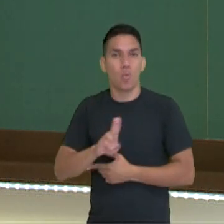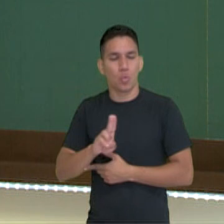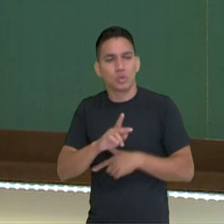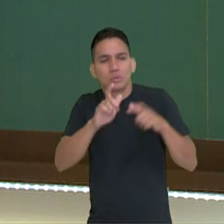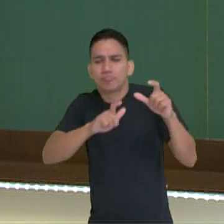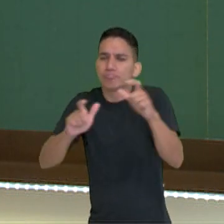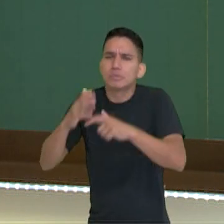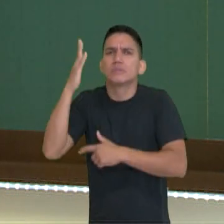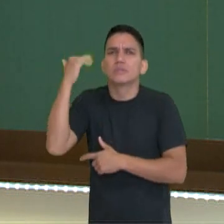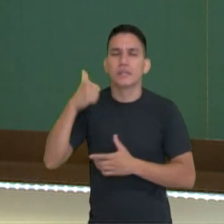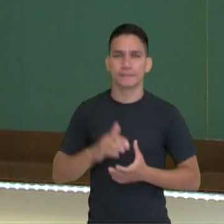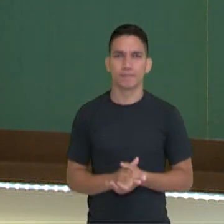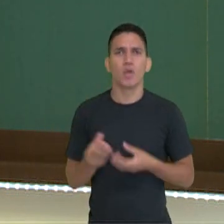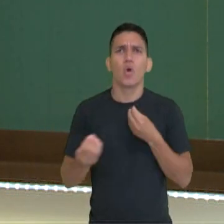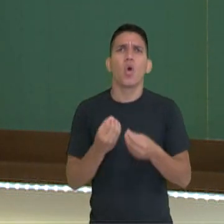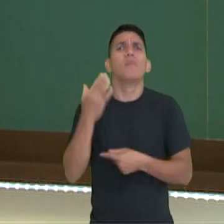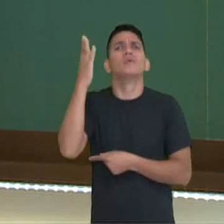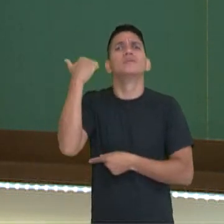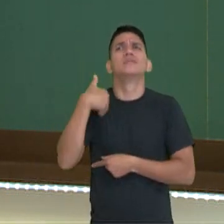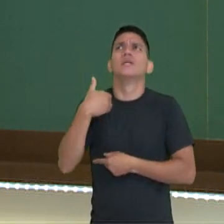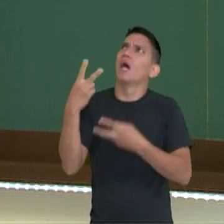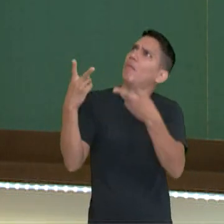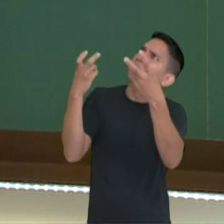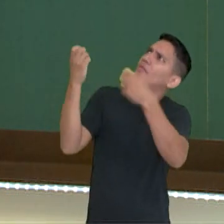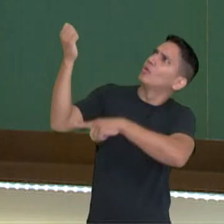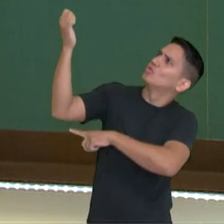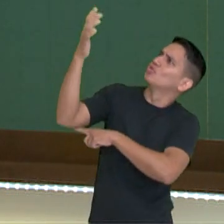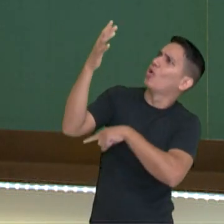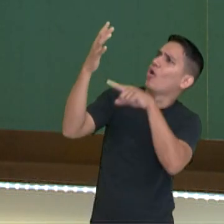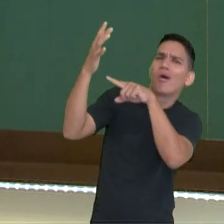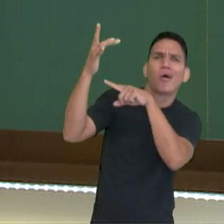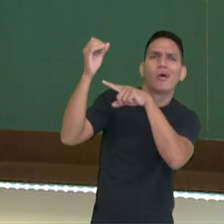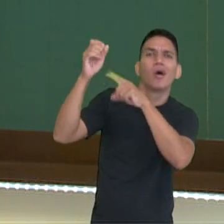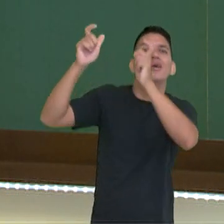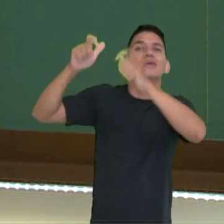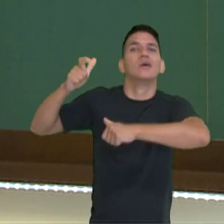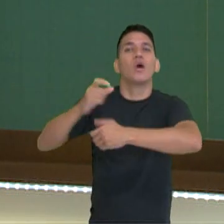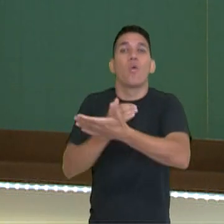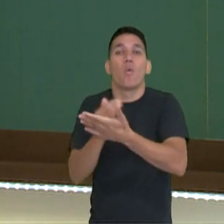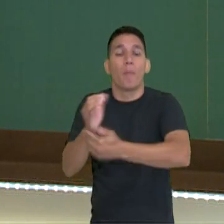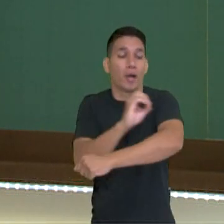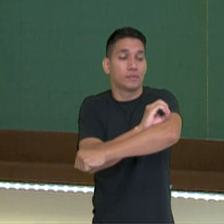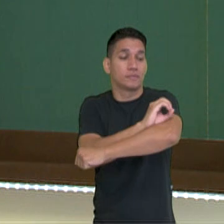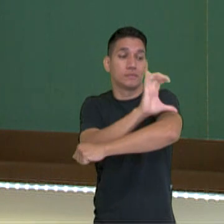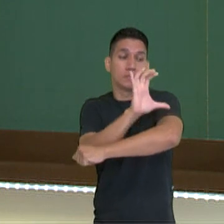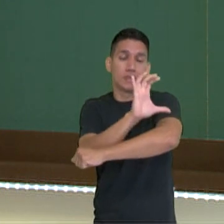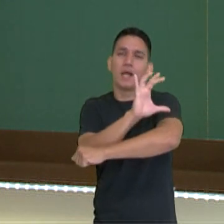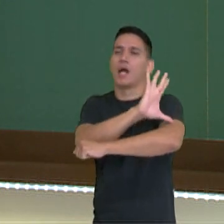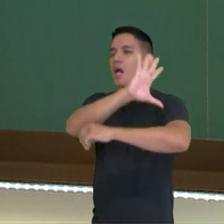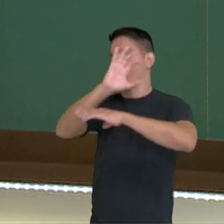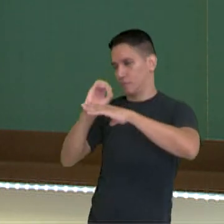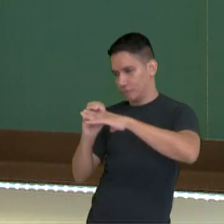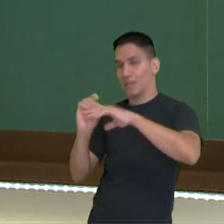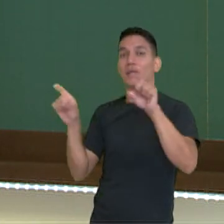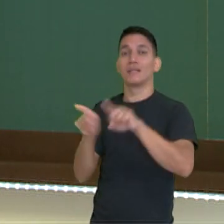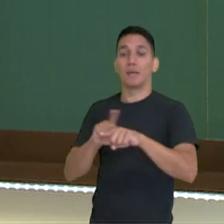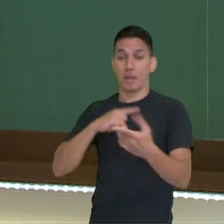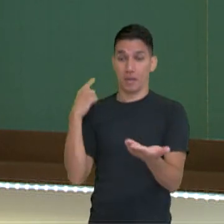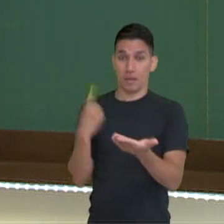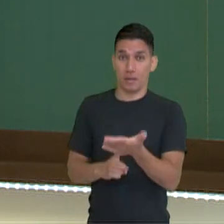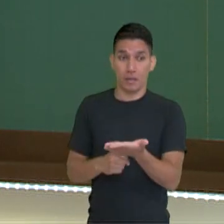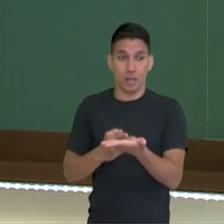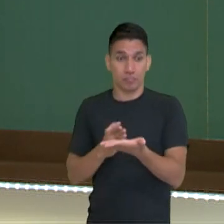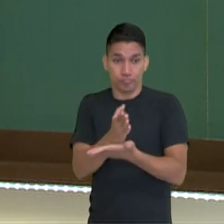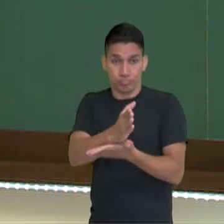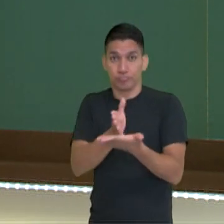geográfica. Orientação pelo Sol, observar onde o Sol nasce, onde ele se põe e estabelecer